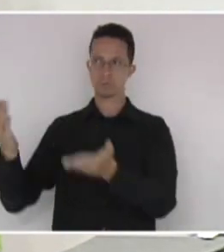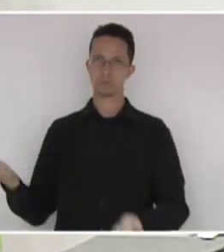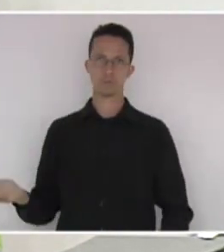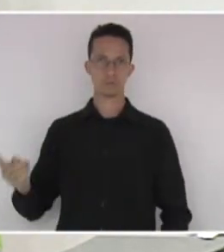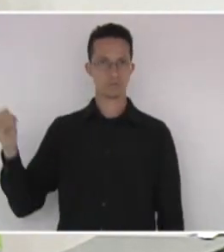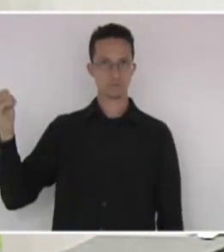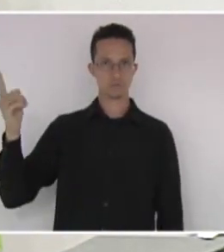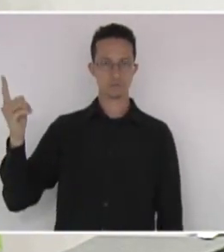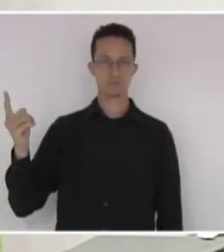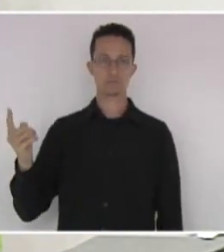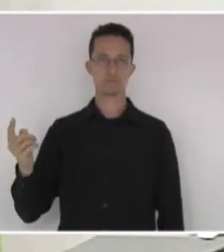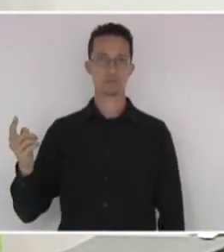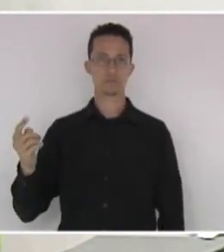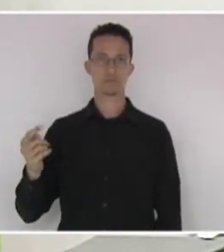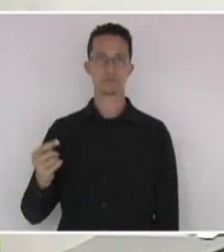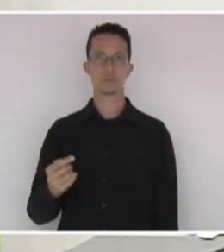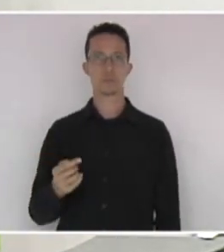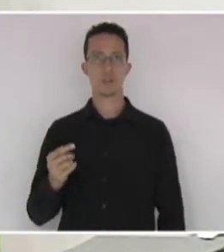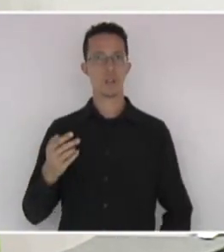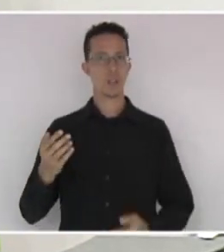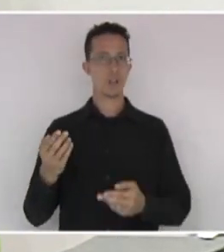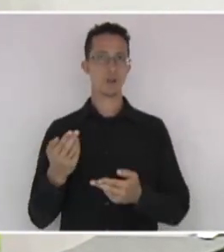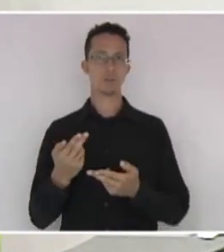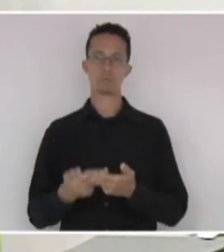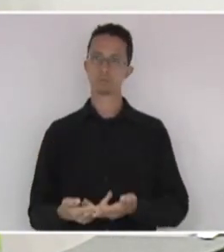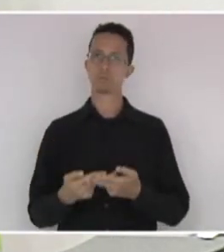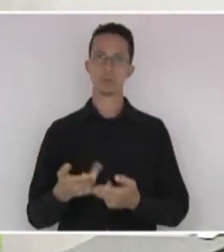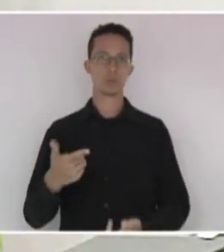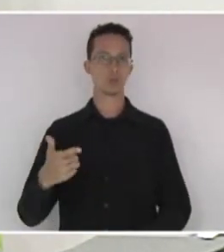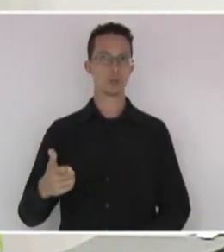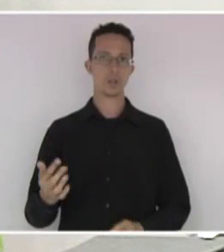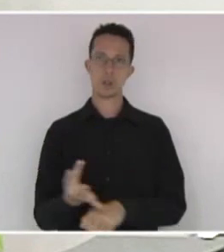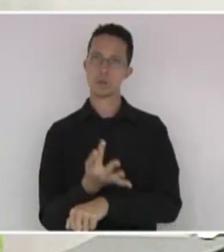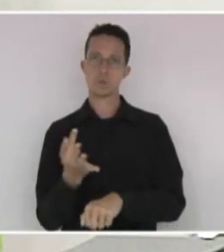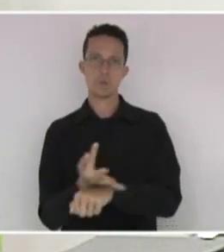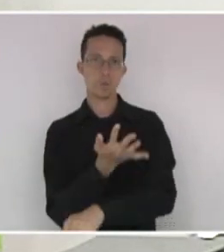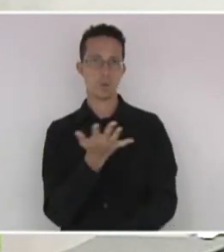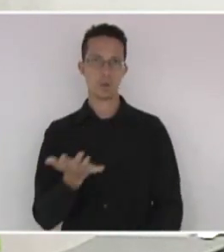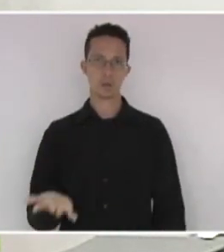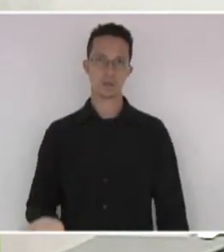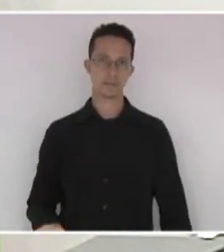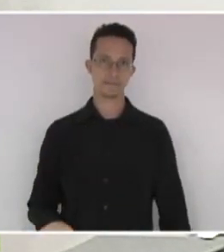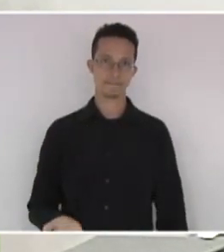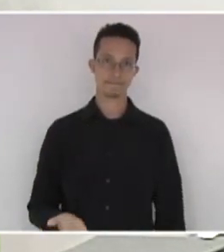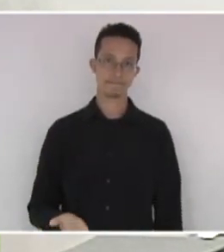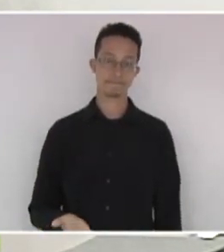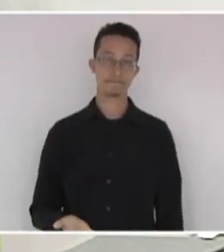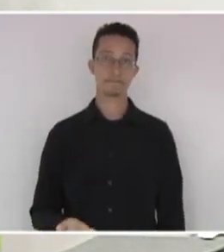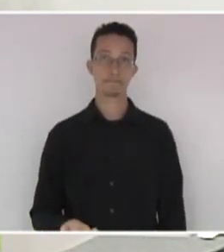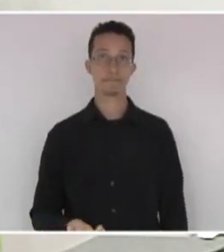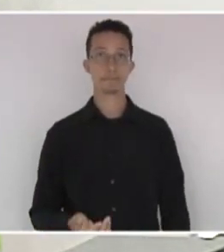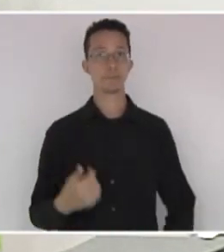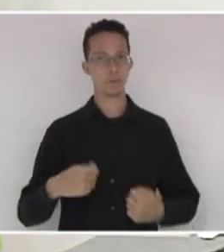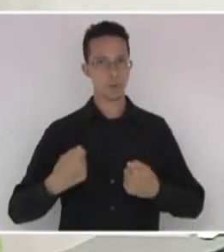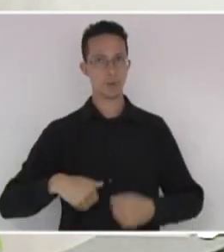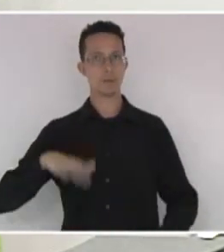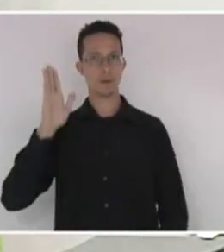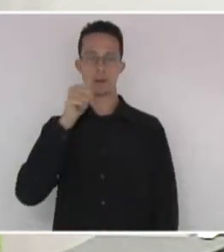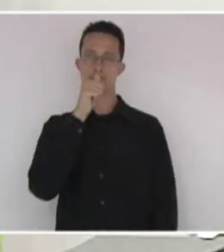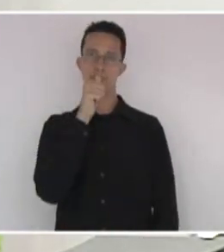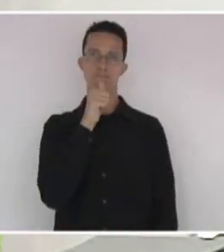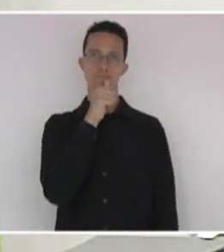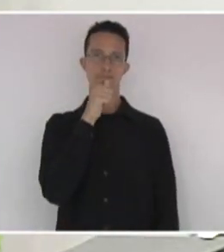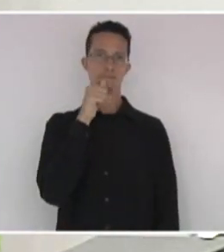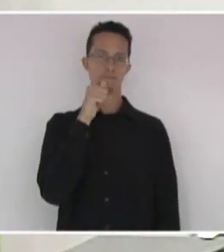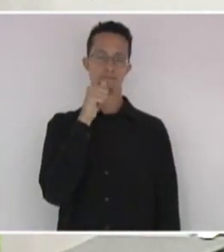essas intolerâncias. Vamos ser mais tolerantes e observar mais as coisas.